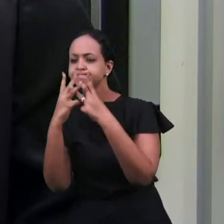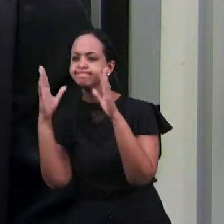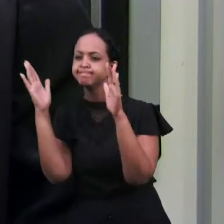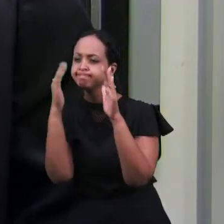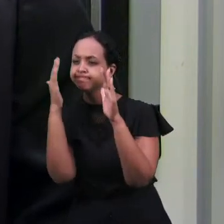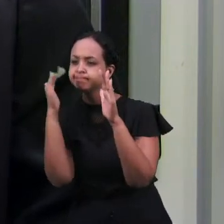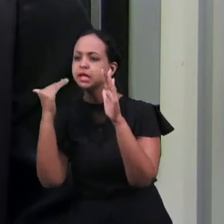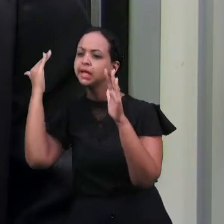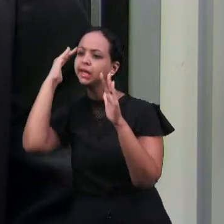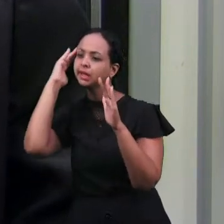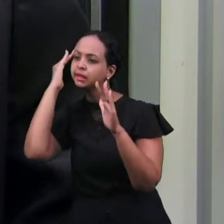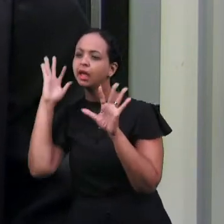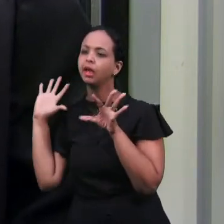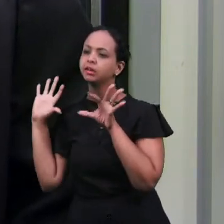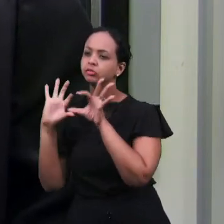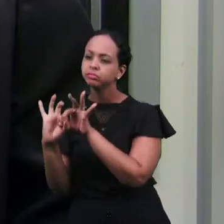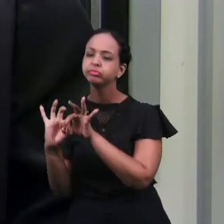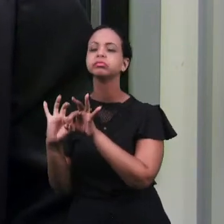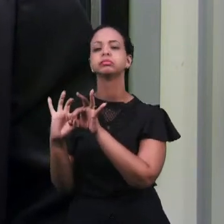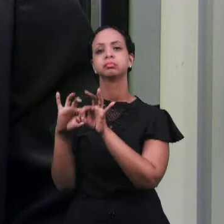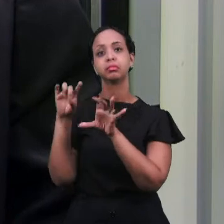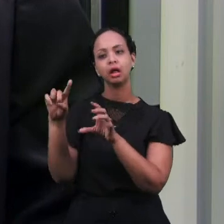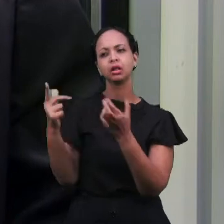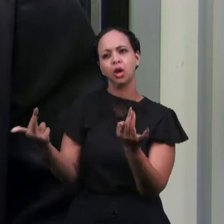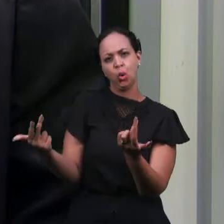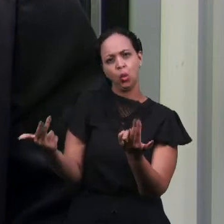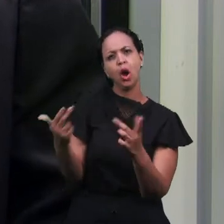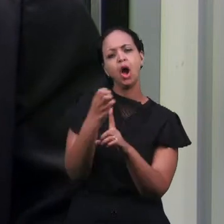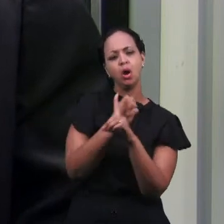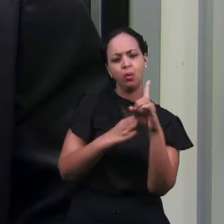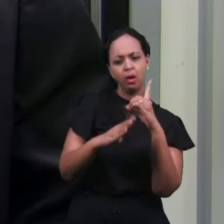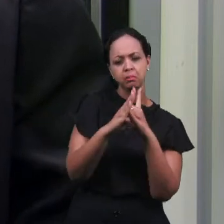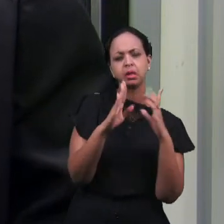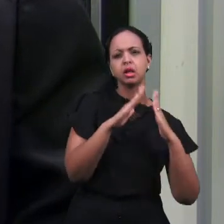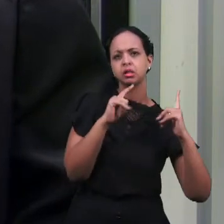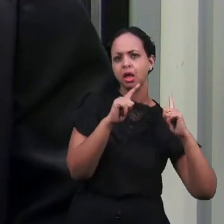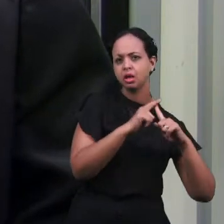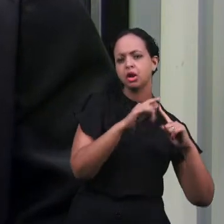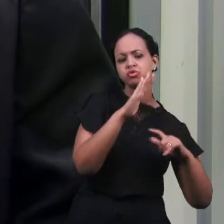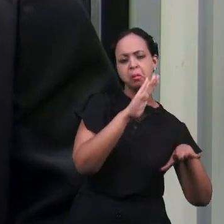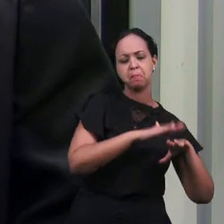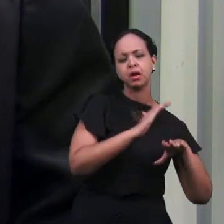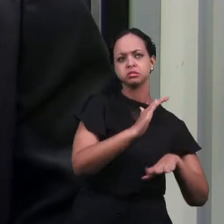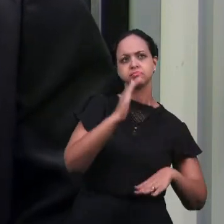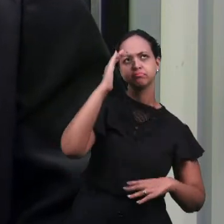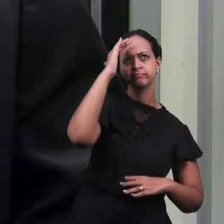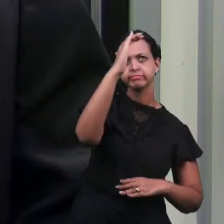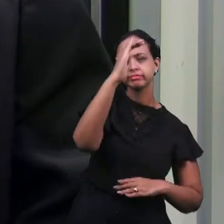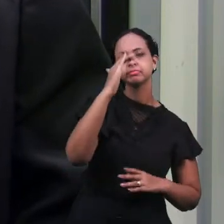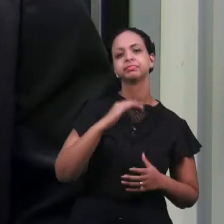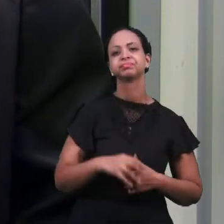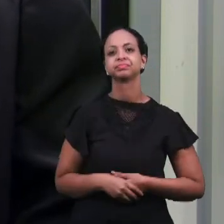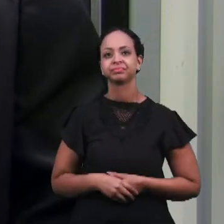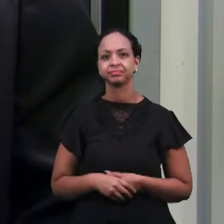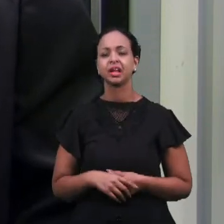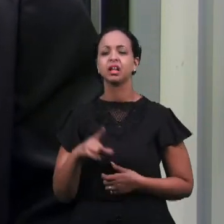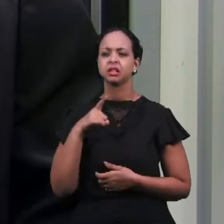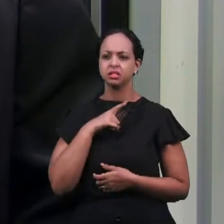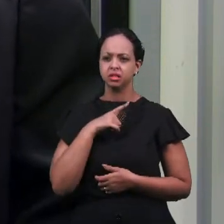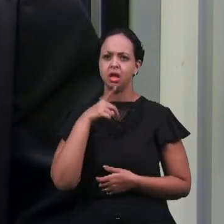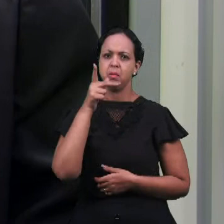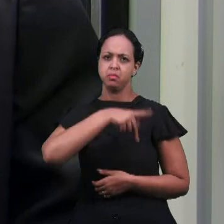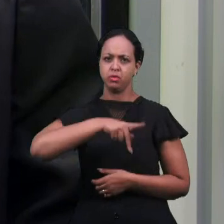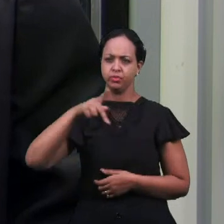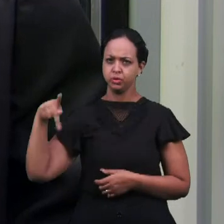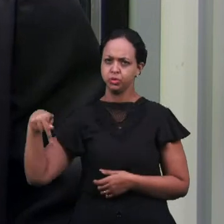deles, para também acompanhar a igreja como um todo. Isso tem sido uma bênção muito grande. Contamos aqui com as professoras, né?